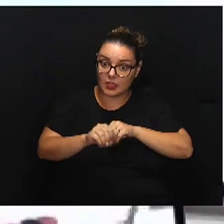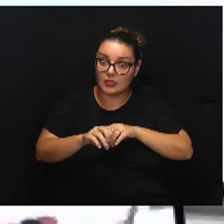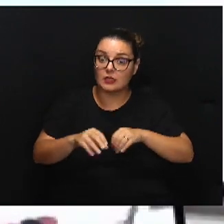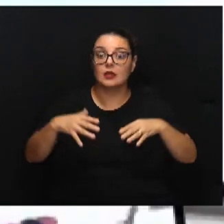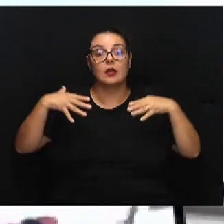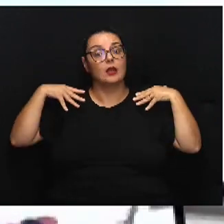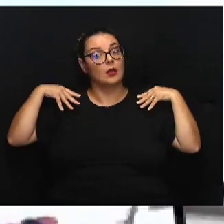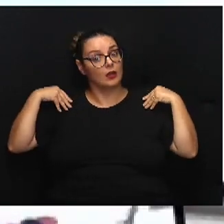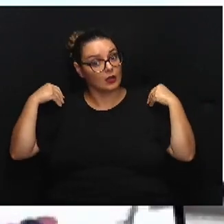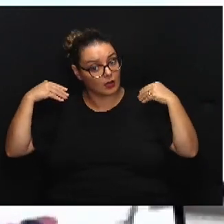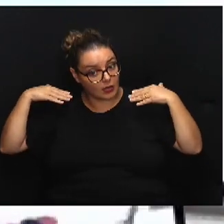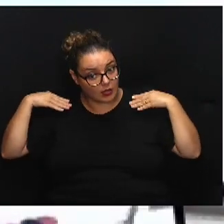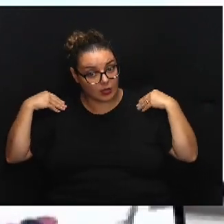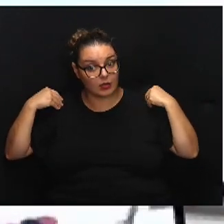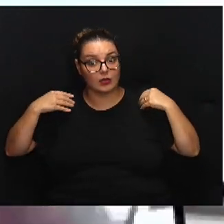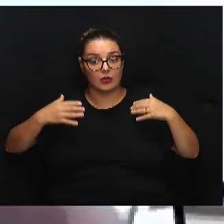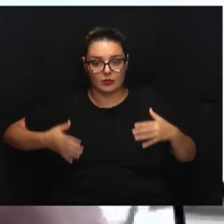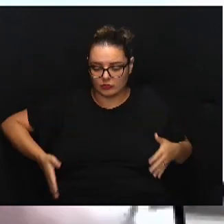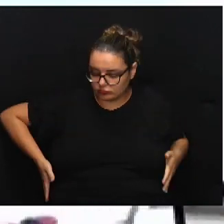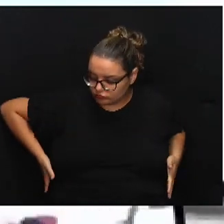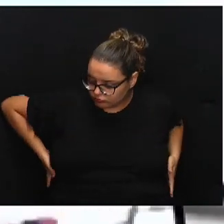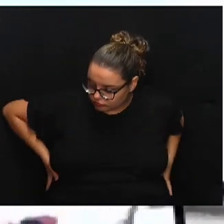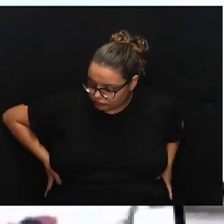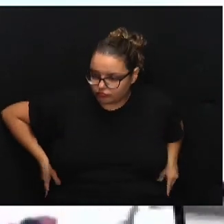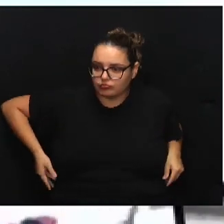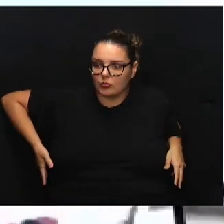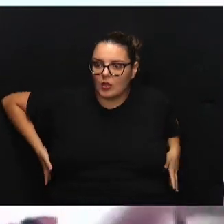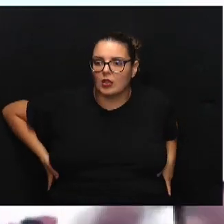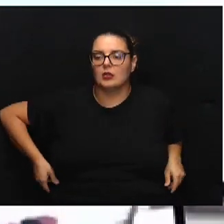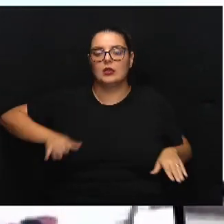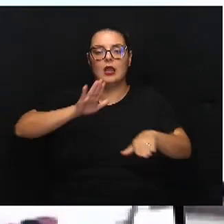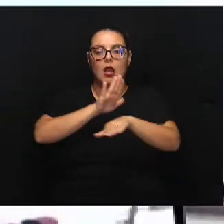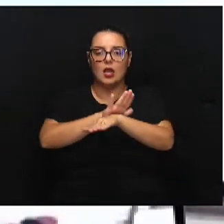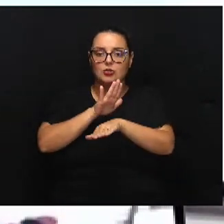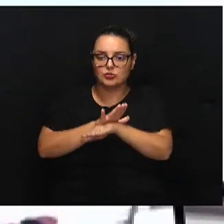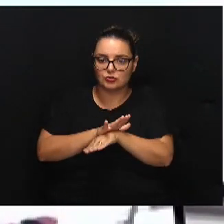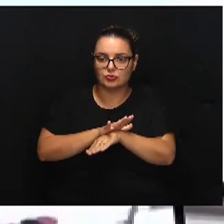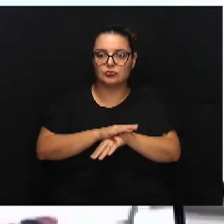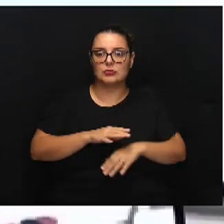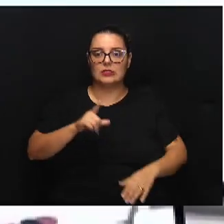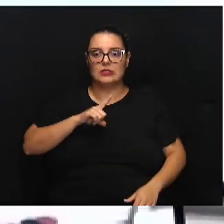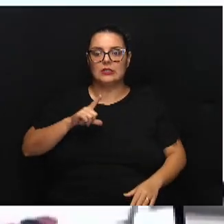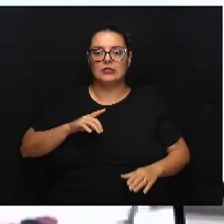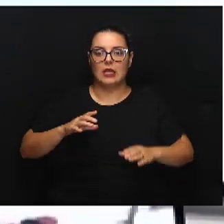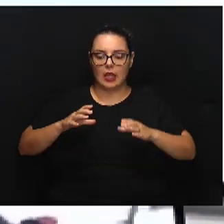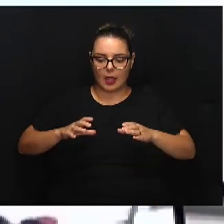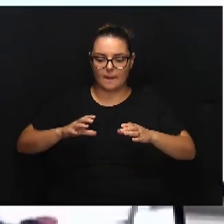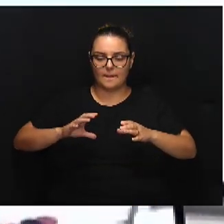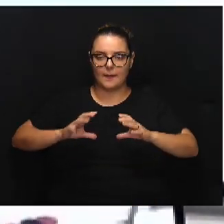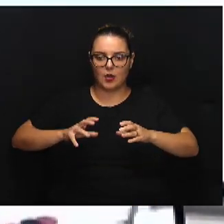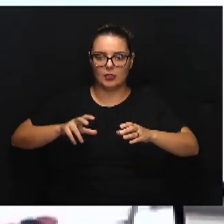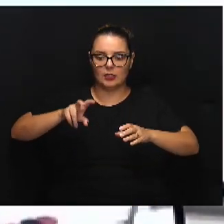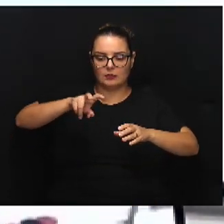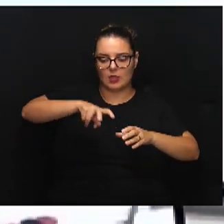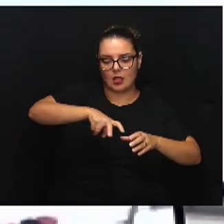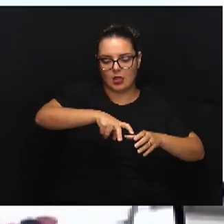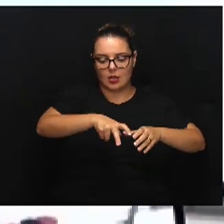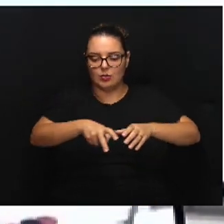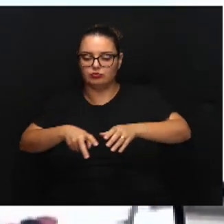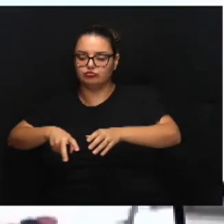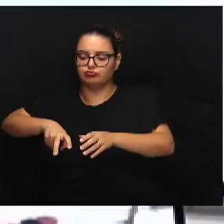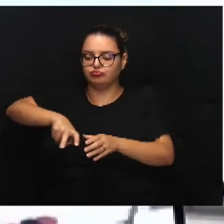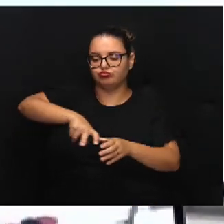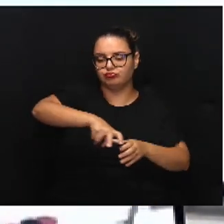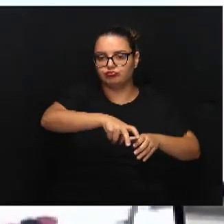fazer massagem na parte dorsal, que isso ajuda. Ter aquela bola onde a paciente fica sentada e fica se